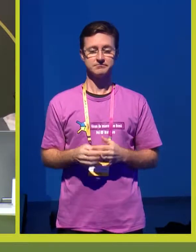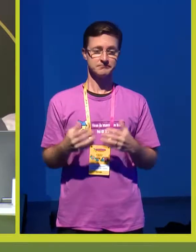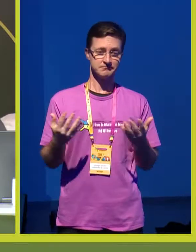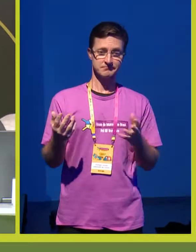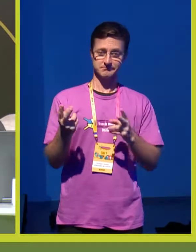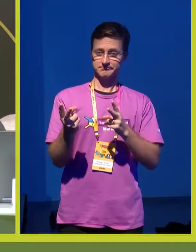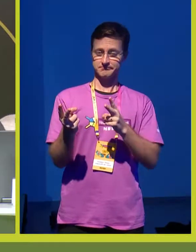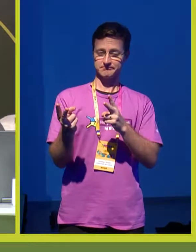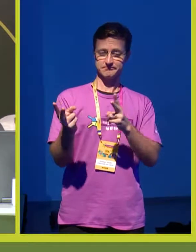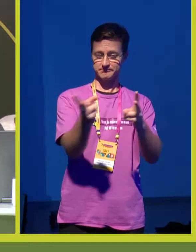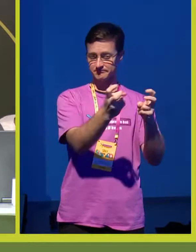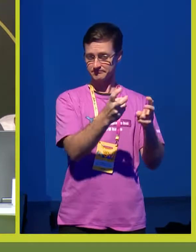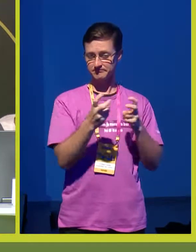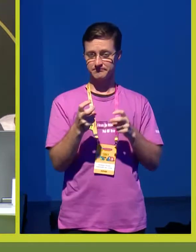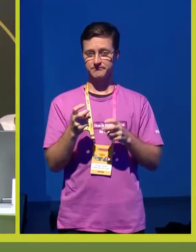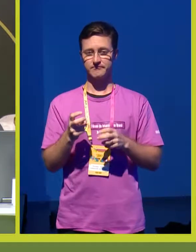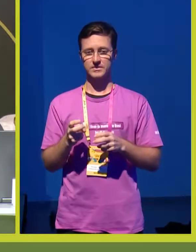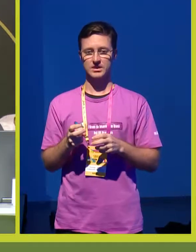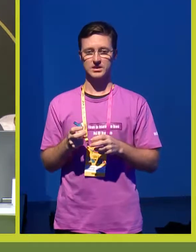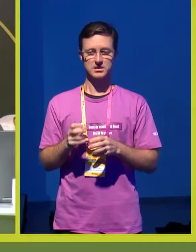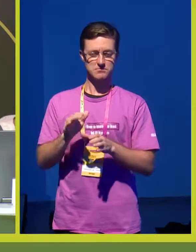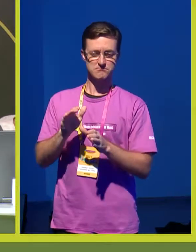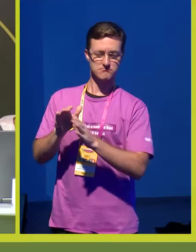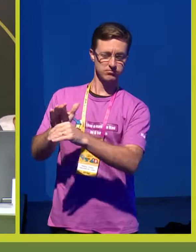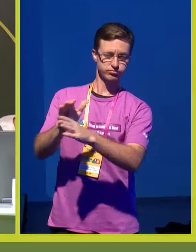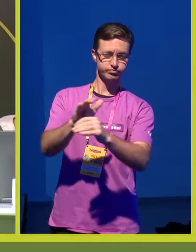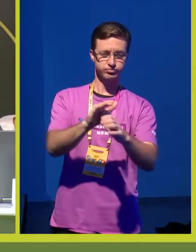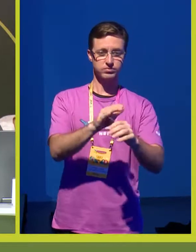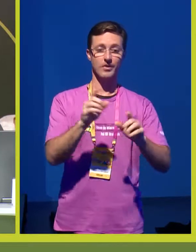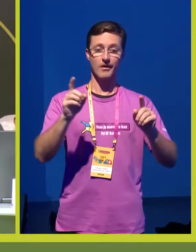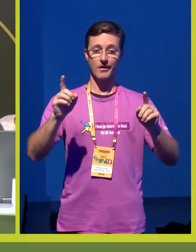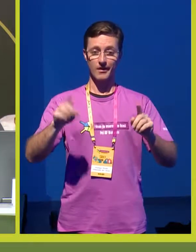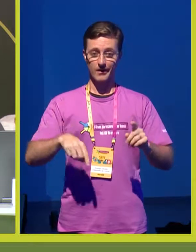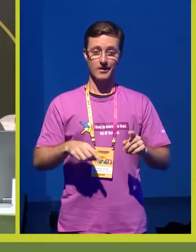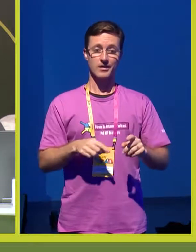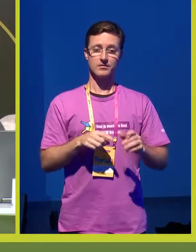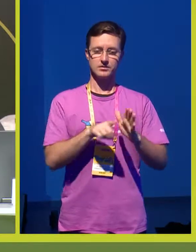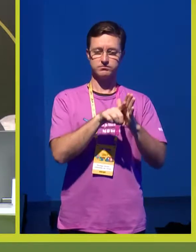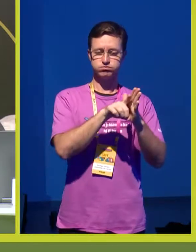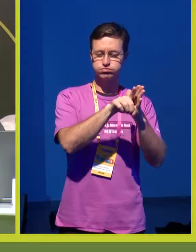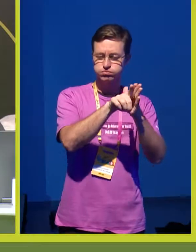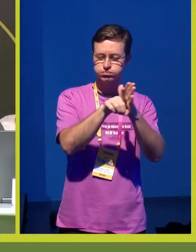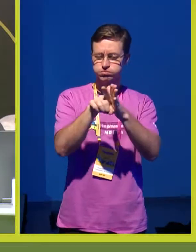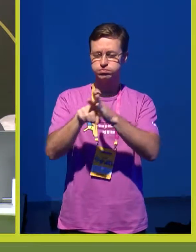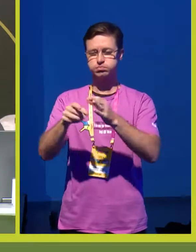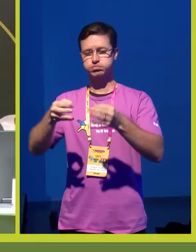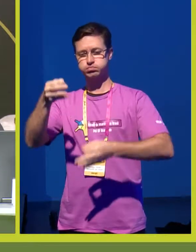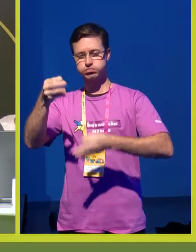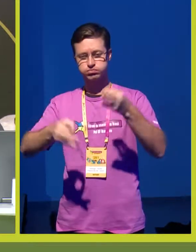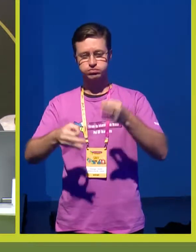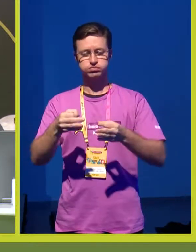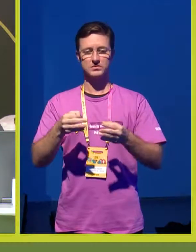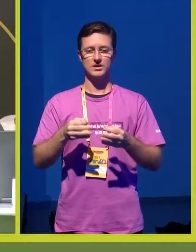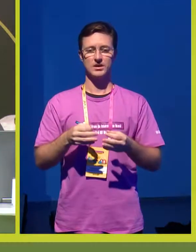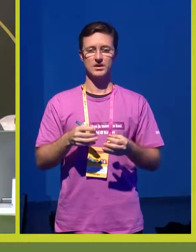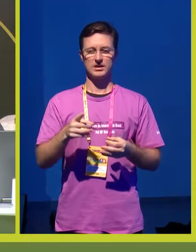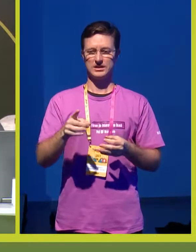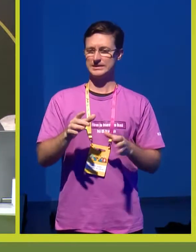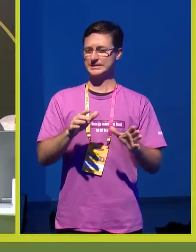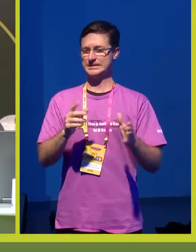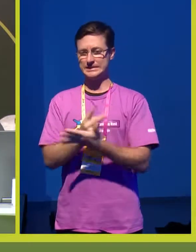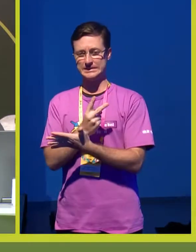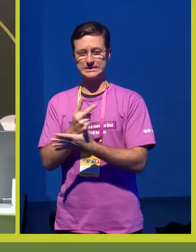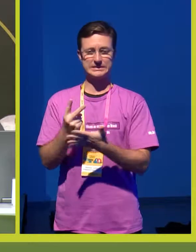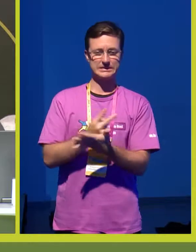de crimes é a atividade de investigação, processo, julgamento de fatos ilícitos específicos